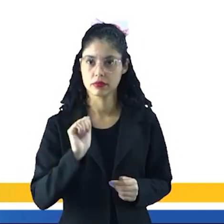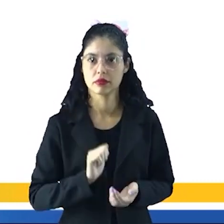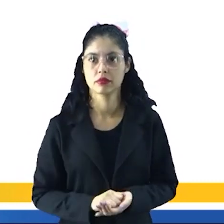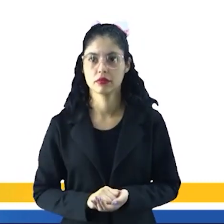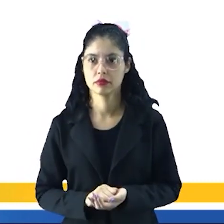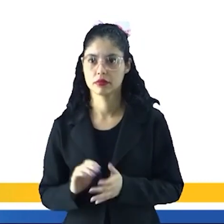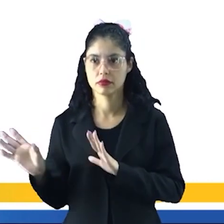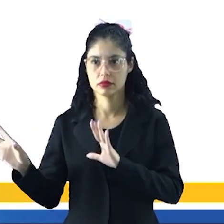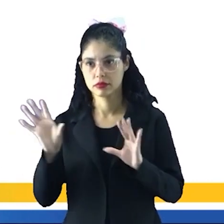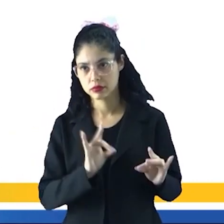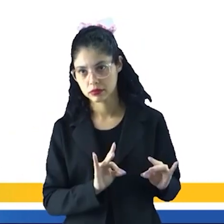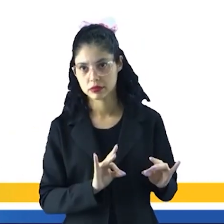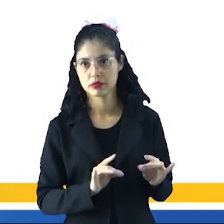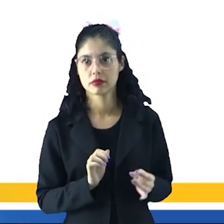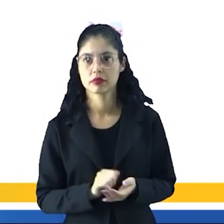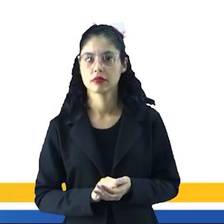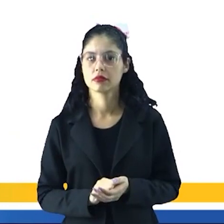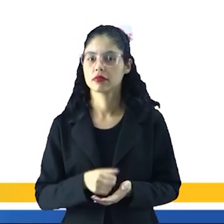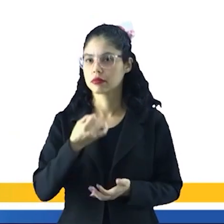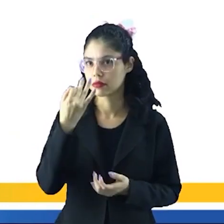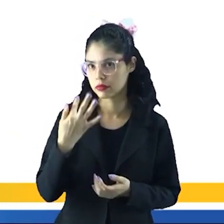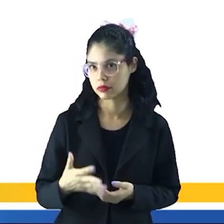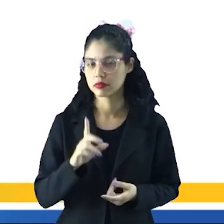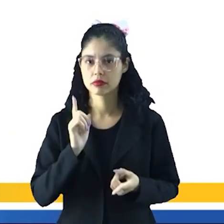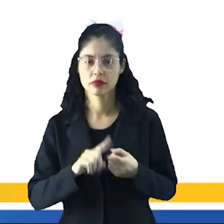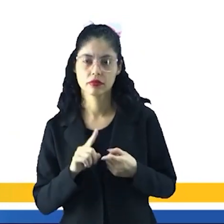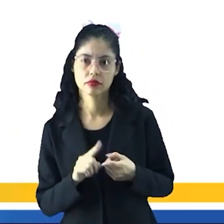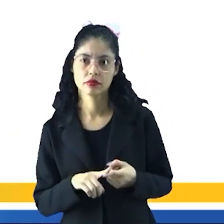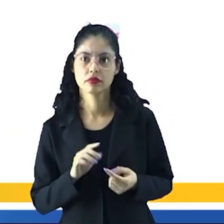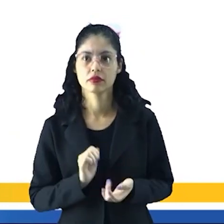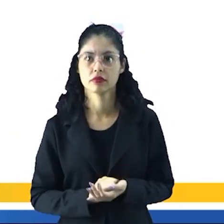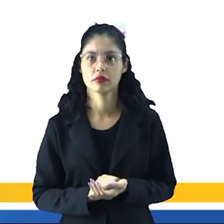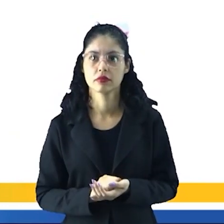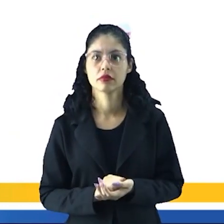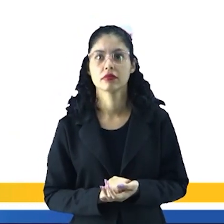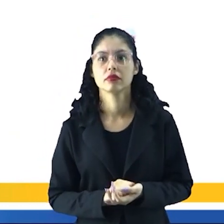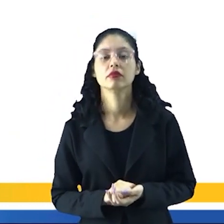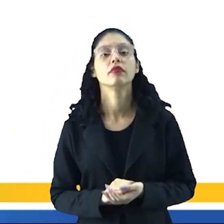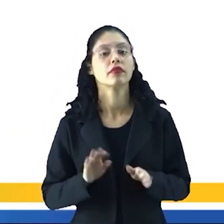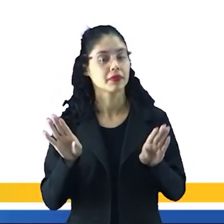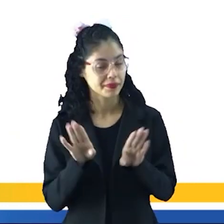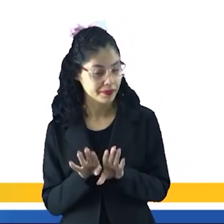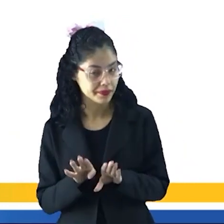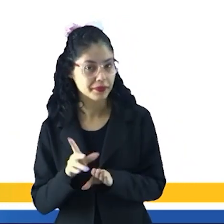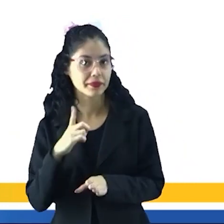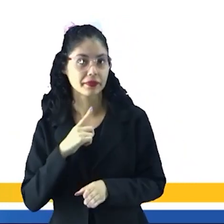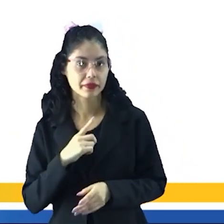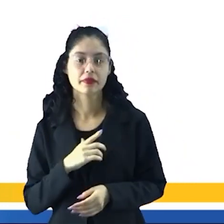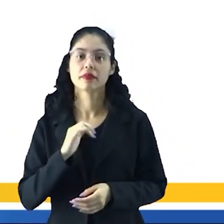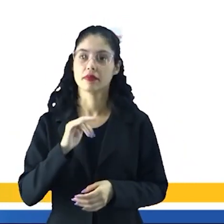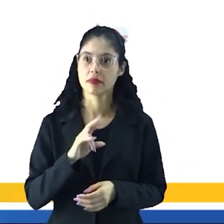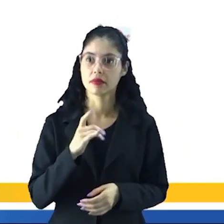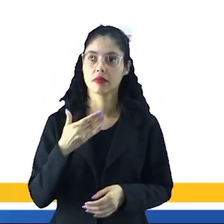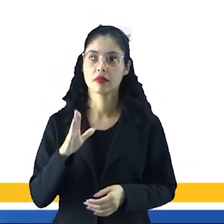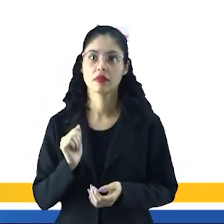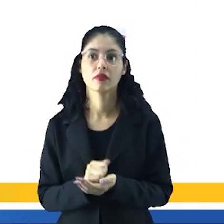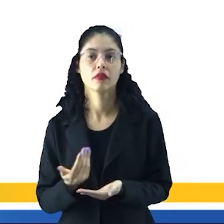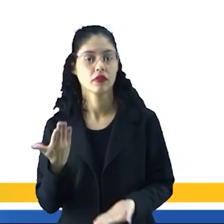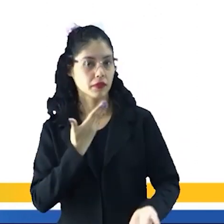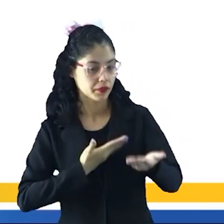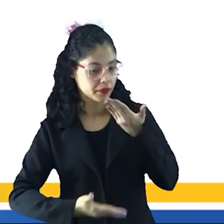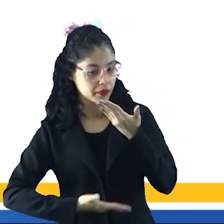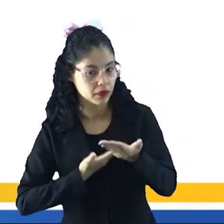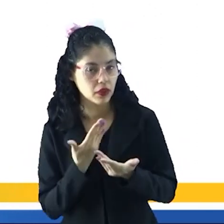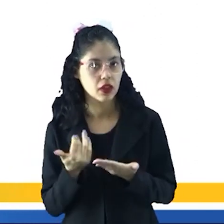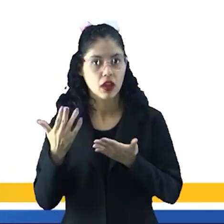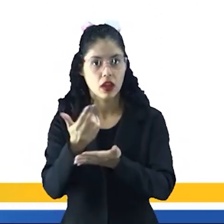A. E eu trago para vocês um comentário. Por que a letra A está certa? Porque justamente a instalação é um tipo de